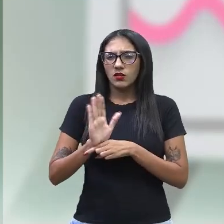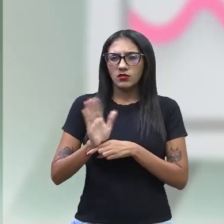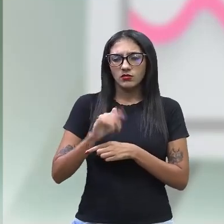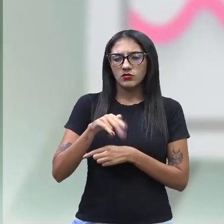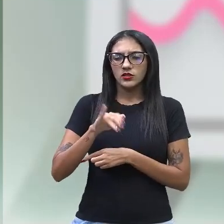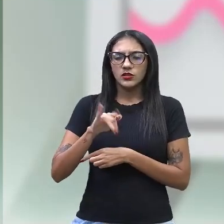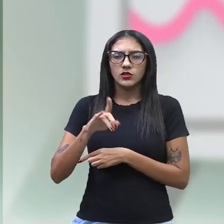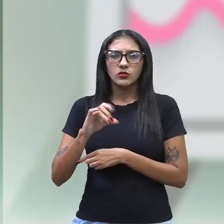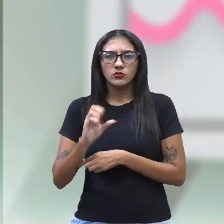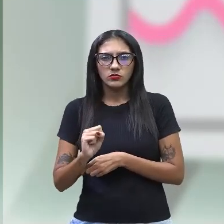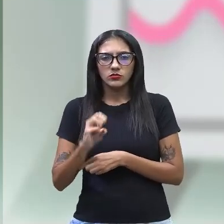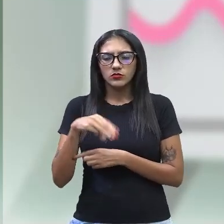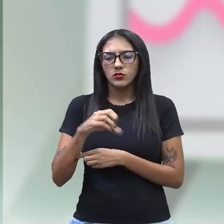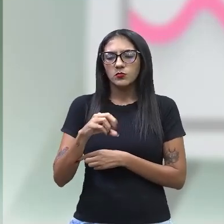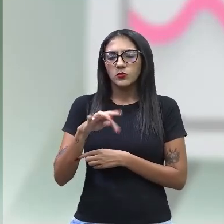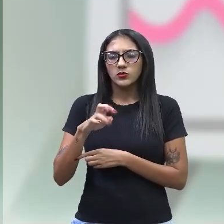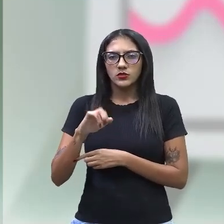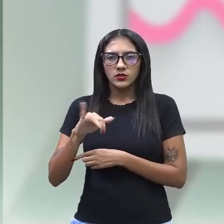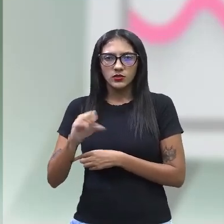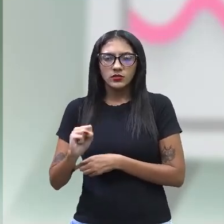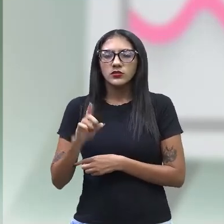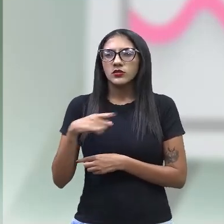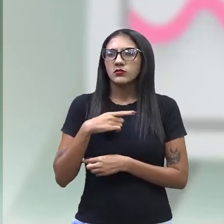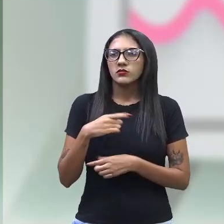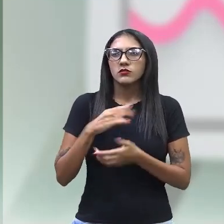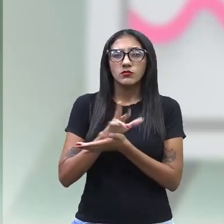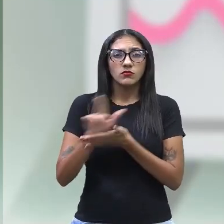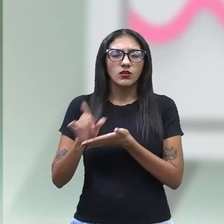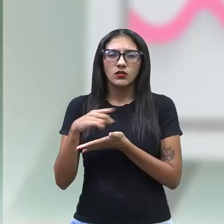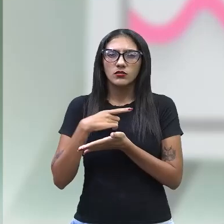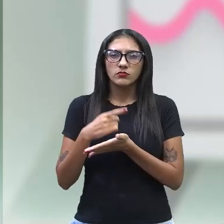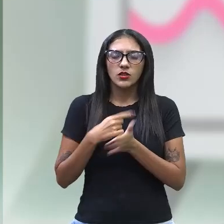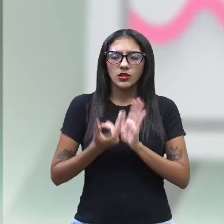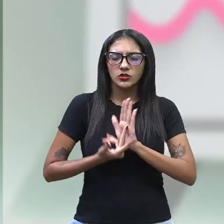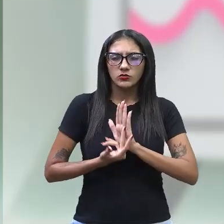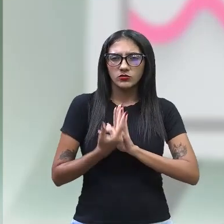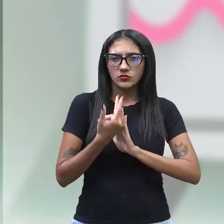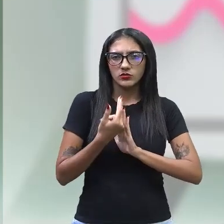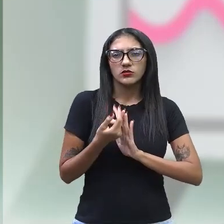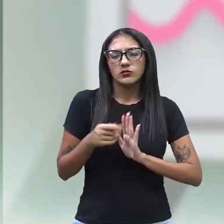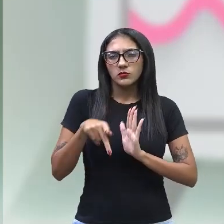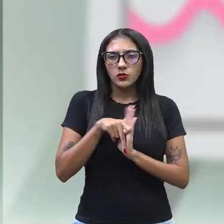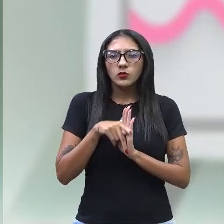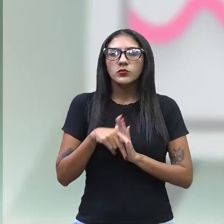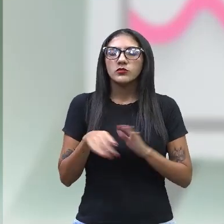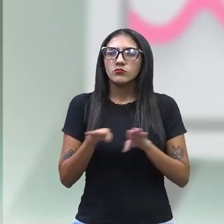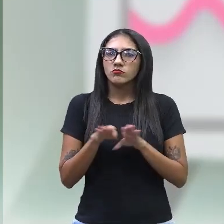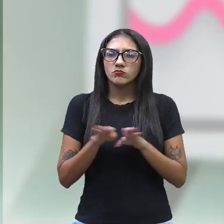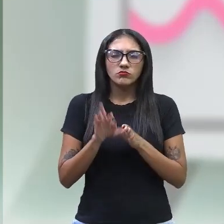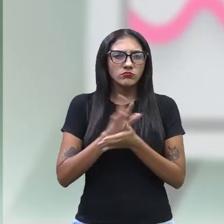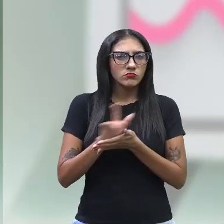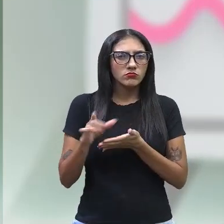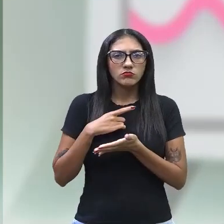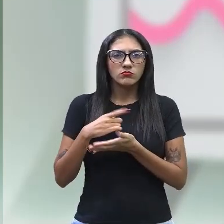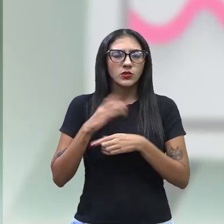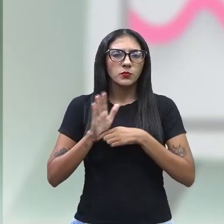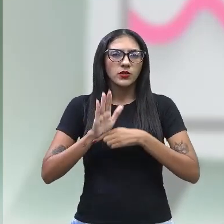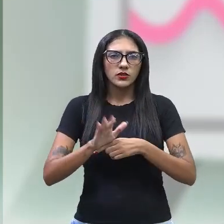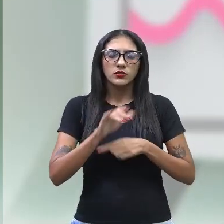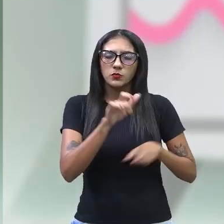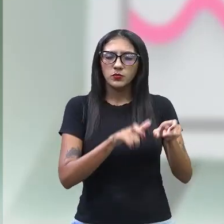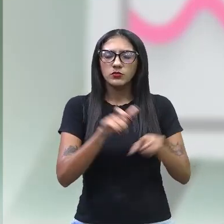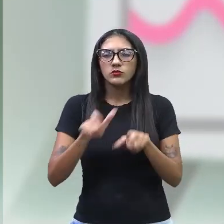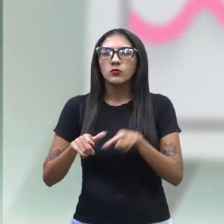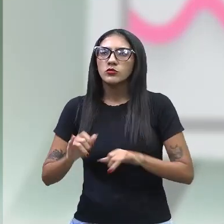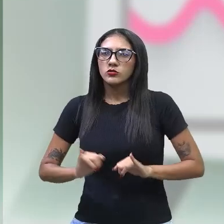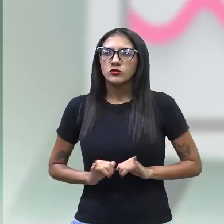ele sempre apresenta, né, porque ali faz a cirurgia bariátrica, e sempre apresenta pessoas com essa obesidade